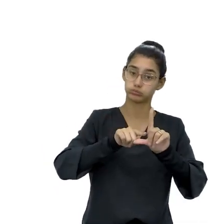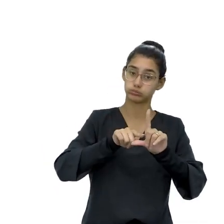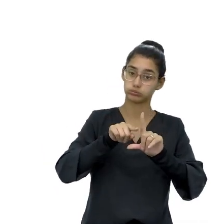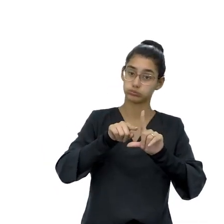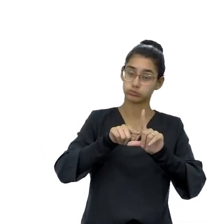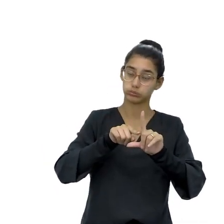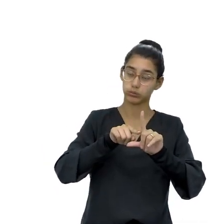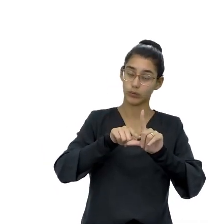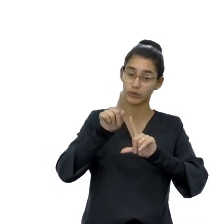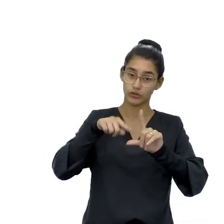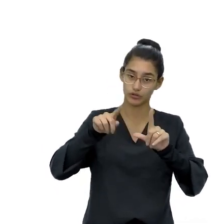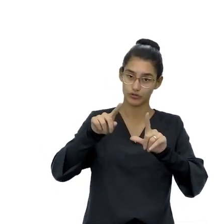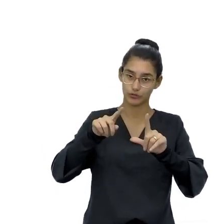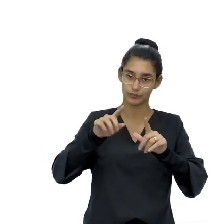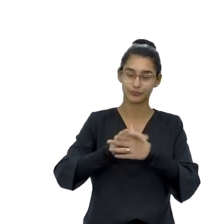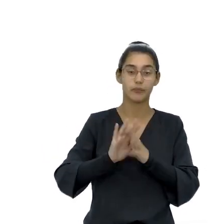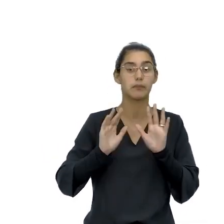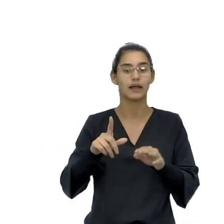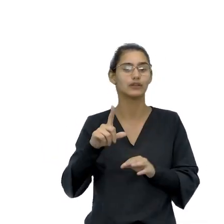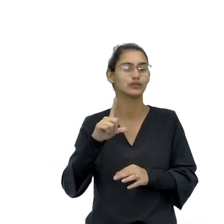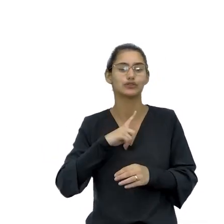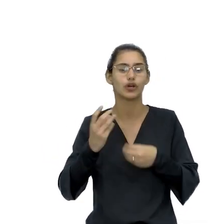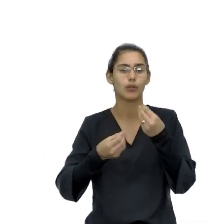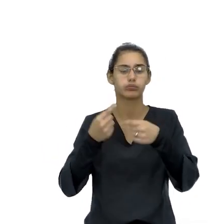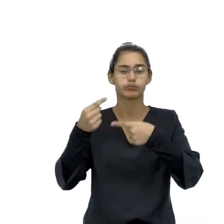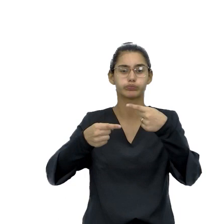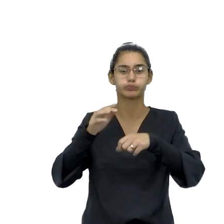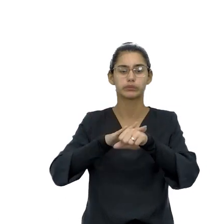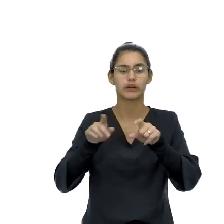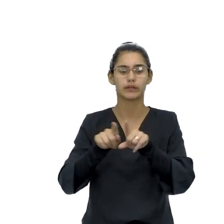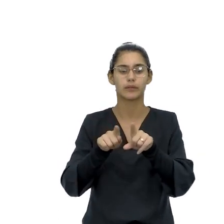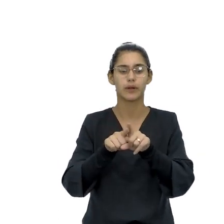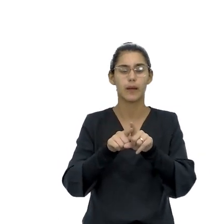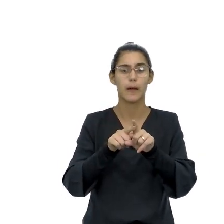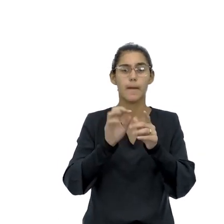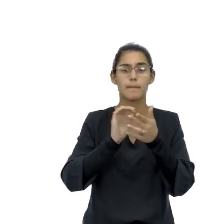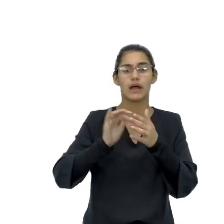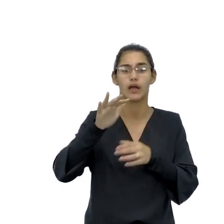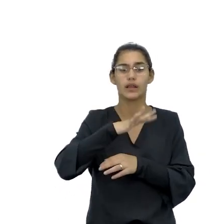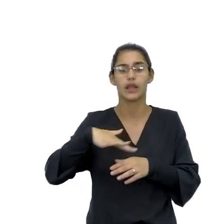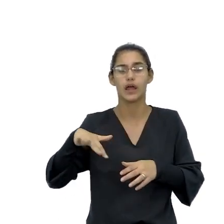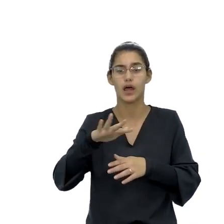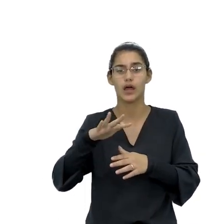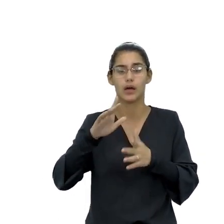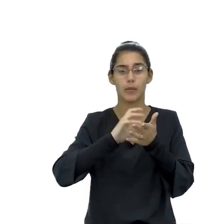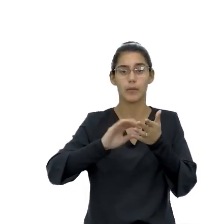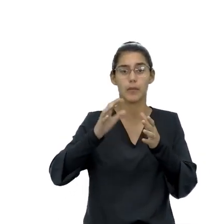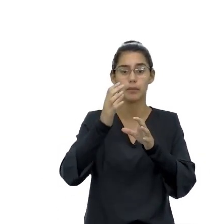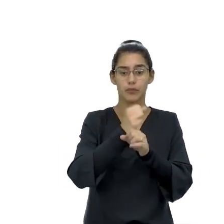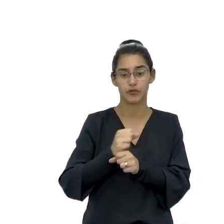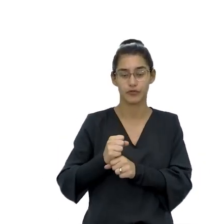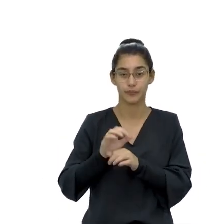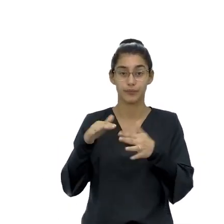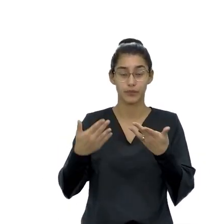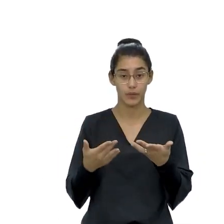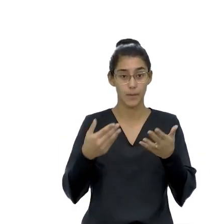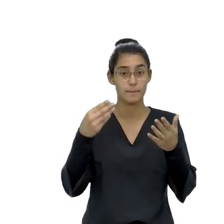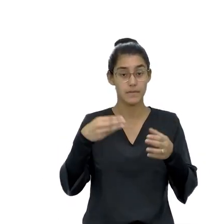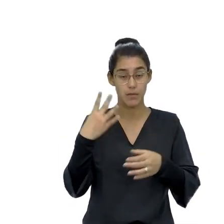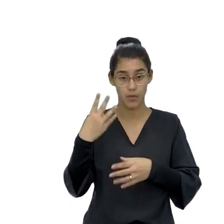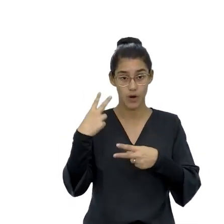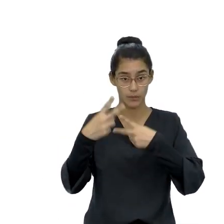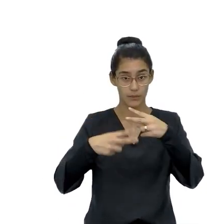pensamento algébrico, mas ainda não havíamos discutido as operações do campo multiplicativo. Então, para este